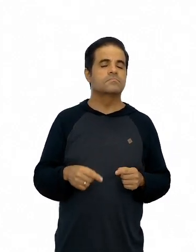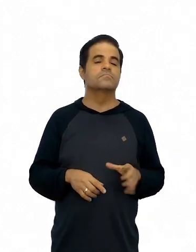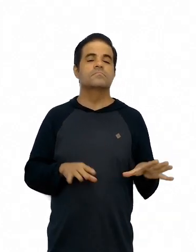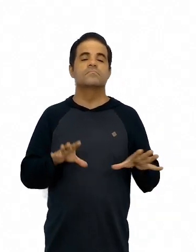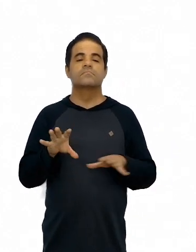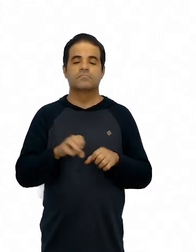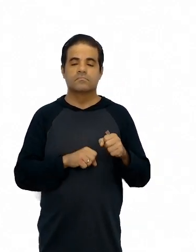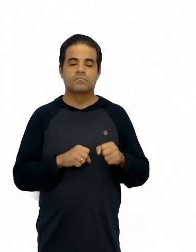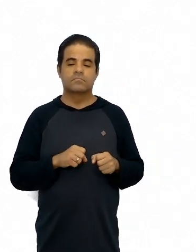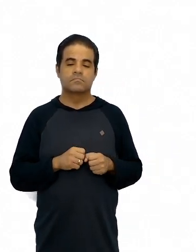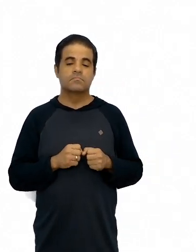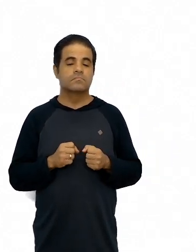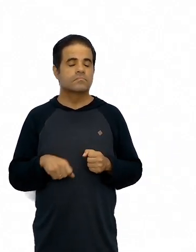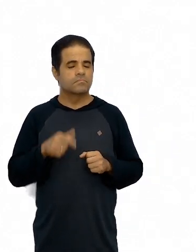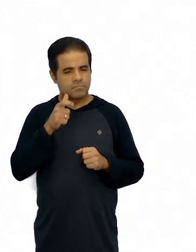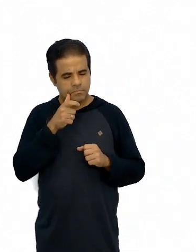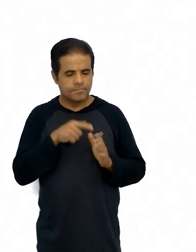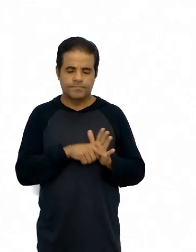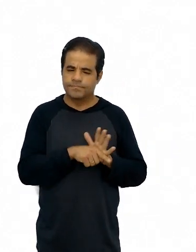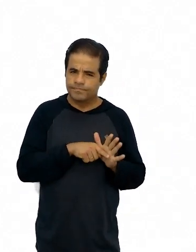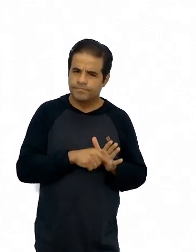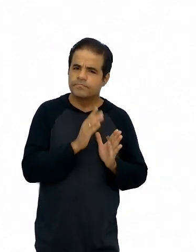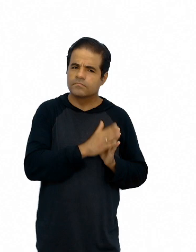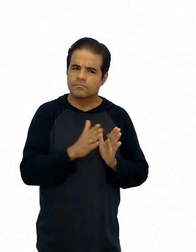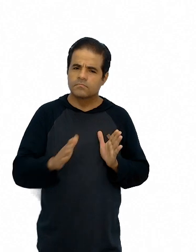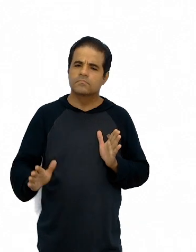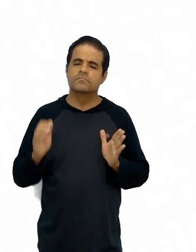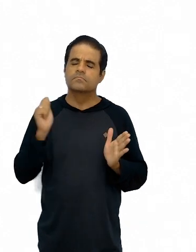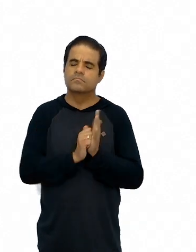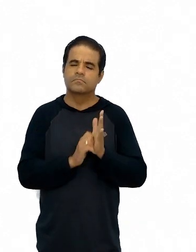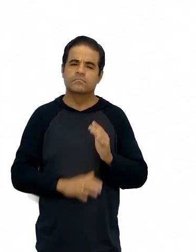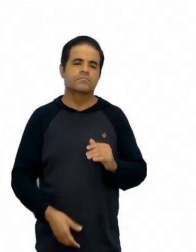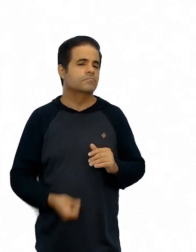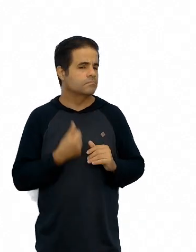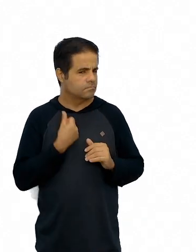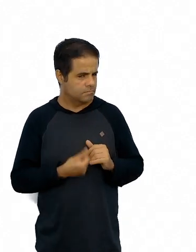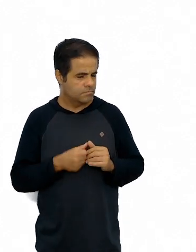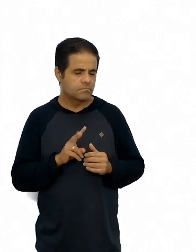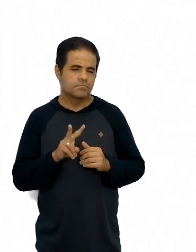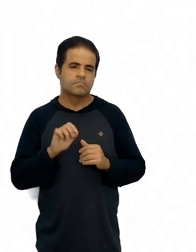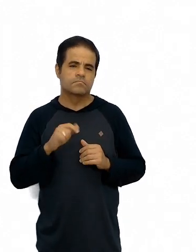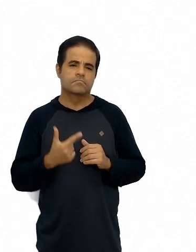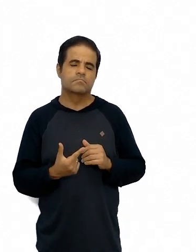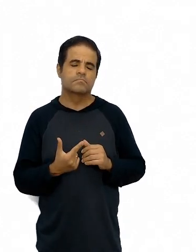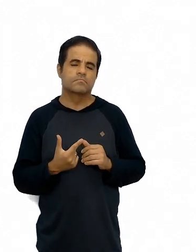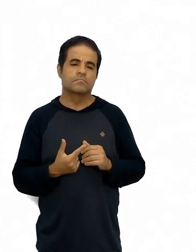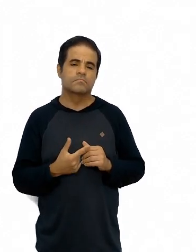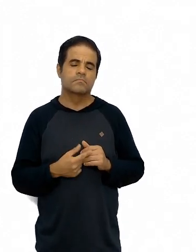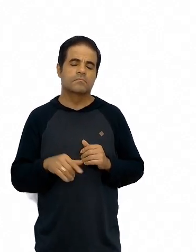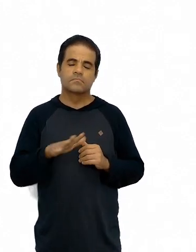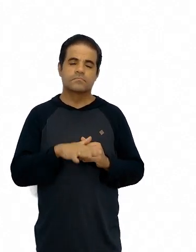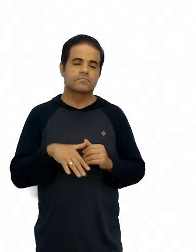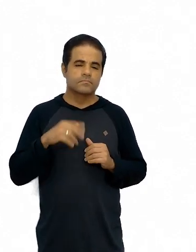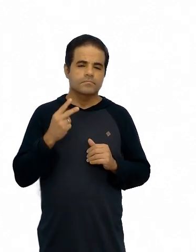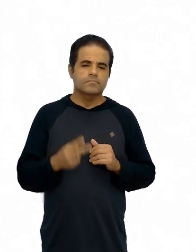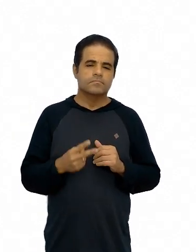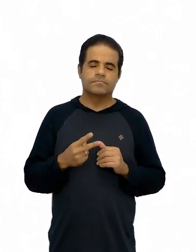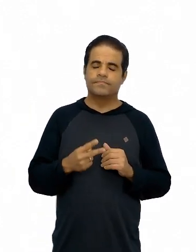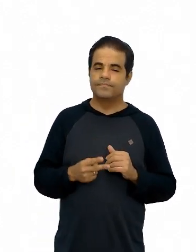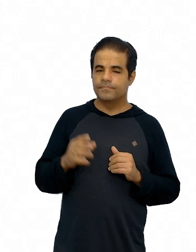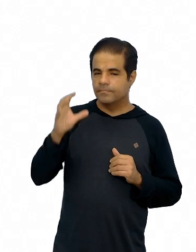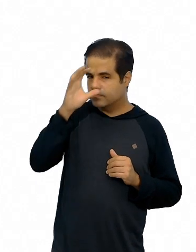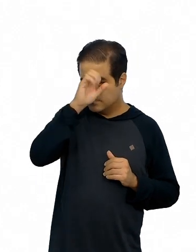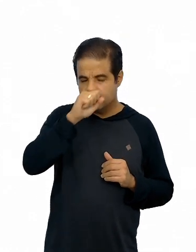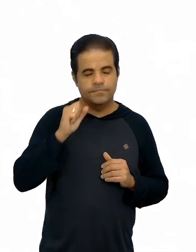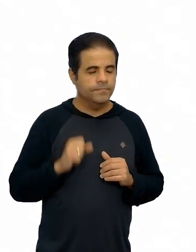de etapa, nós analisamos a sequência de atividade 6, volume 1, parte 2 do material